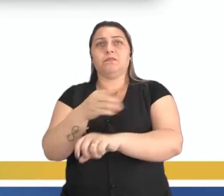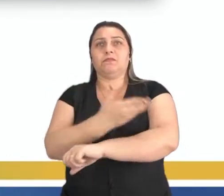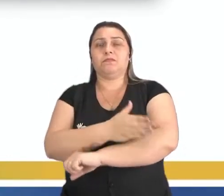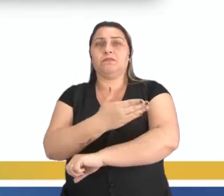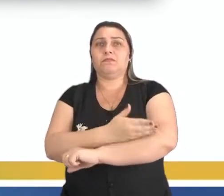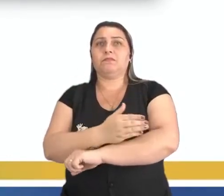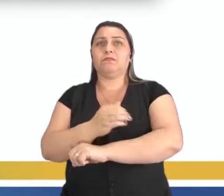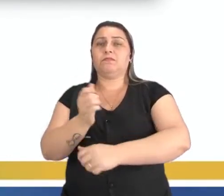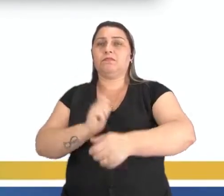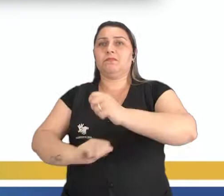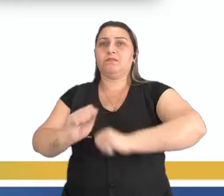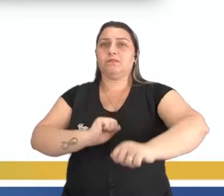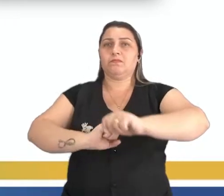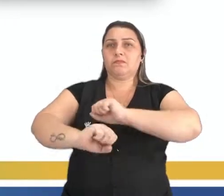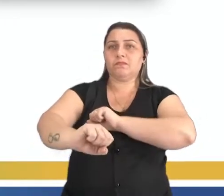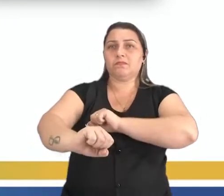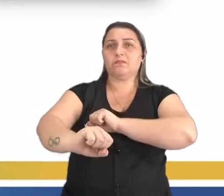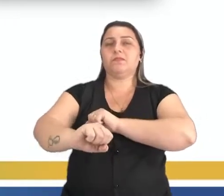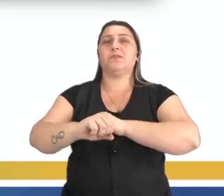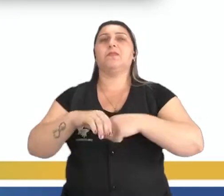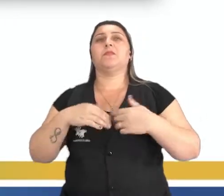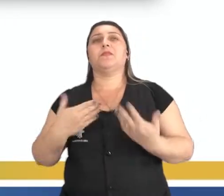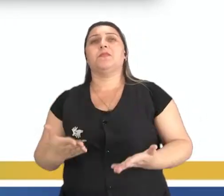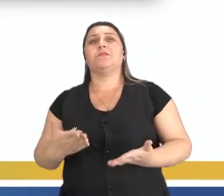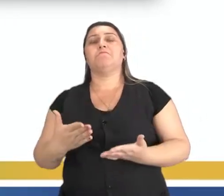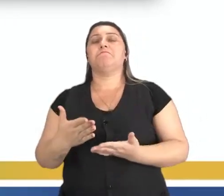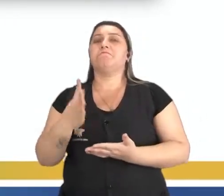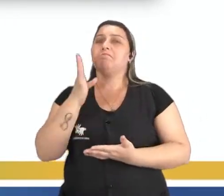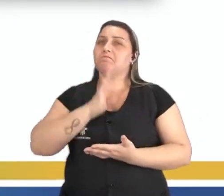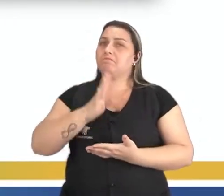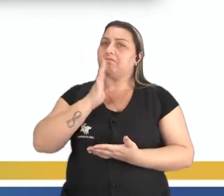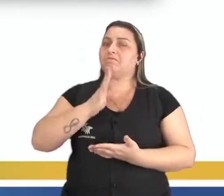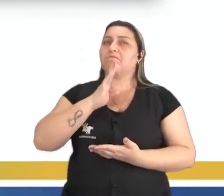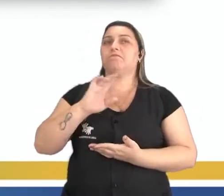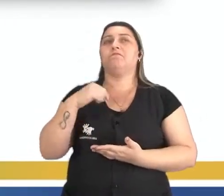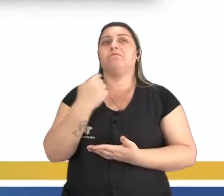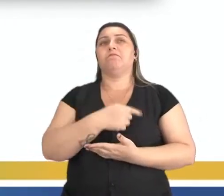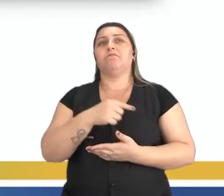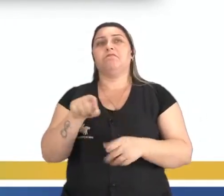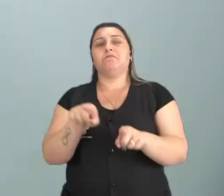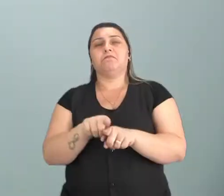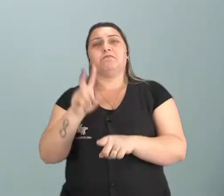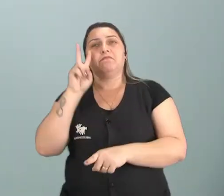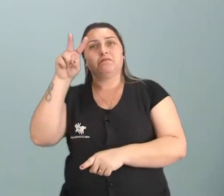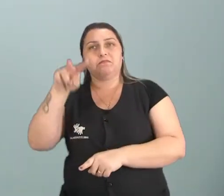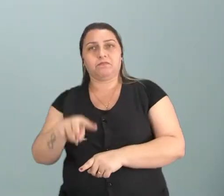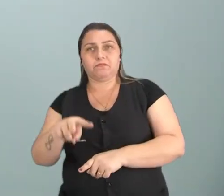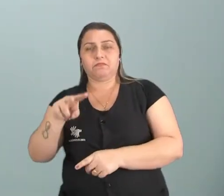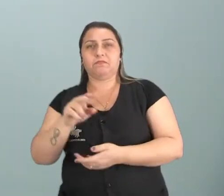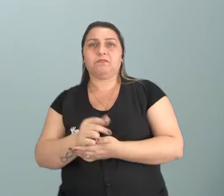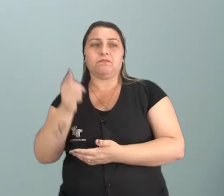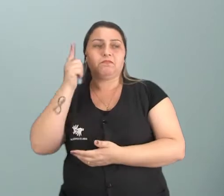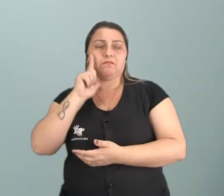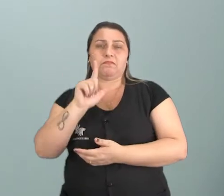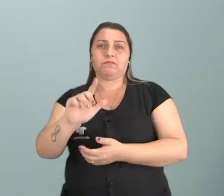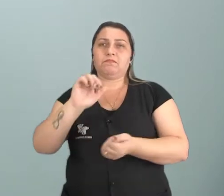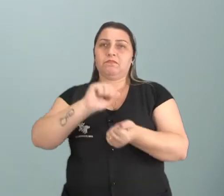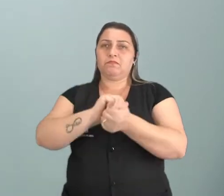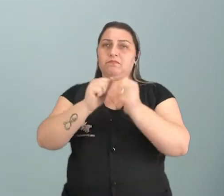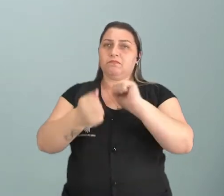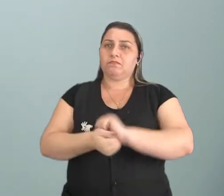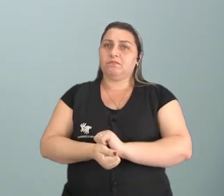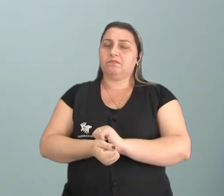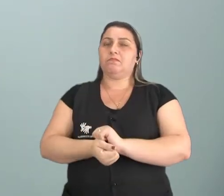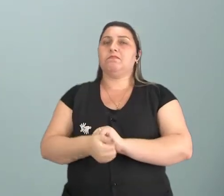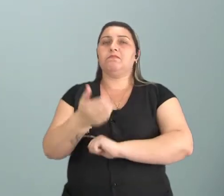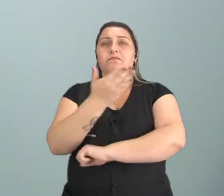pratica artes marciais, né? Então é bem interessante também a gente ver que ele conseguiu adaptar